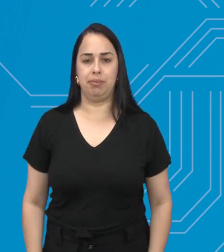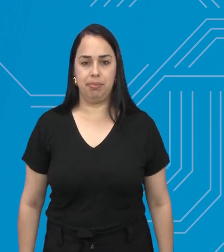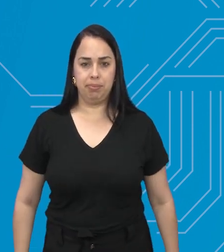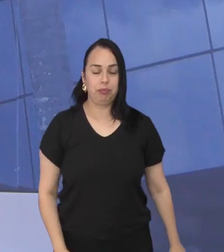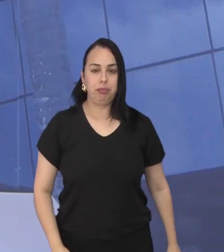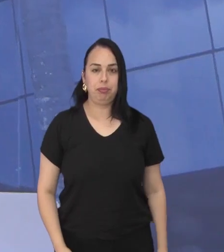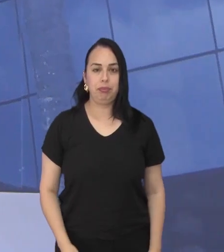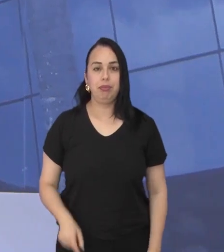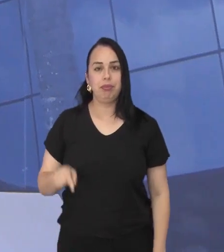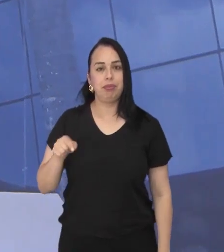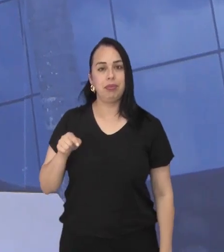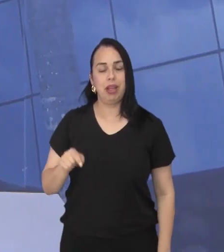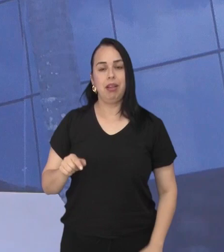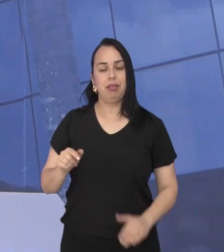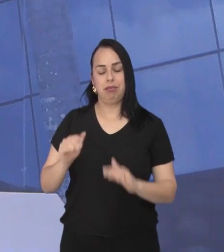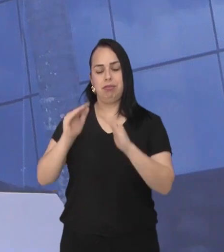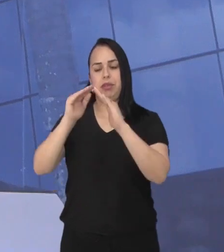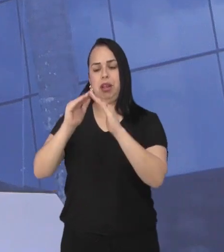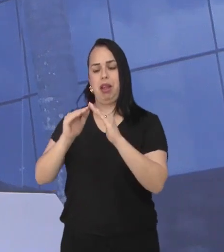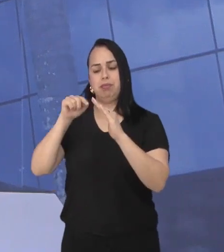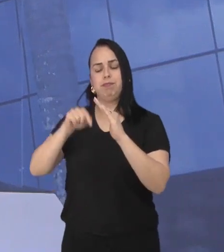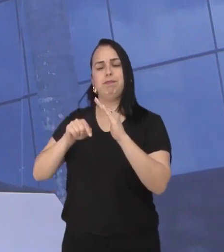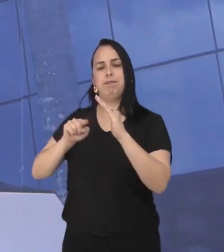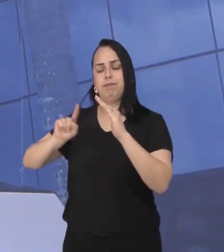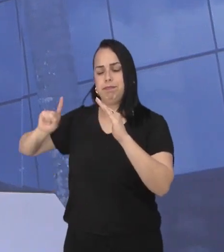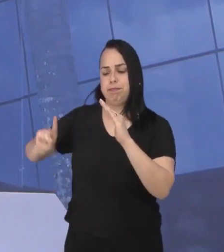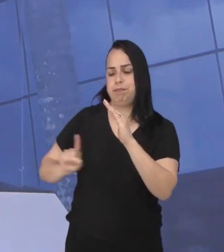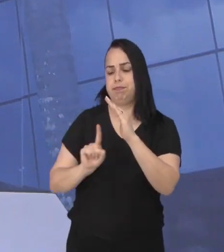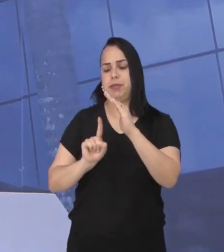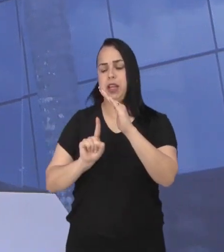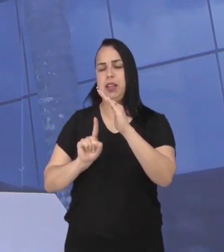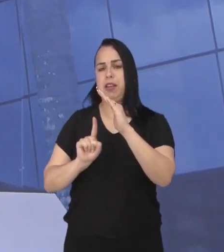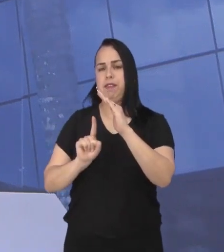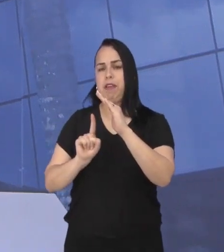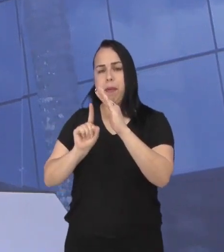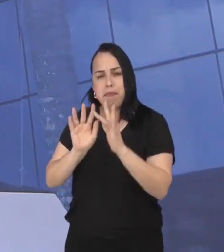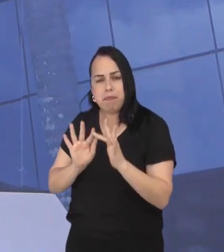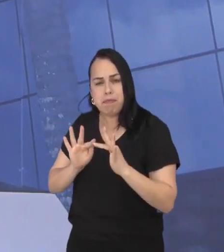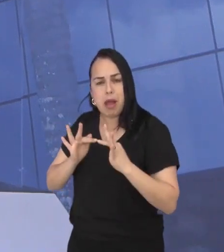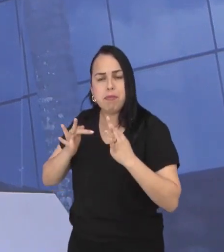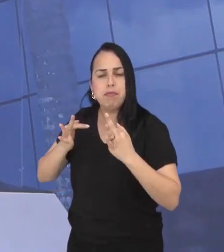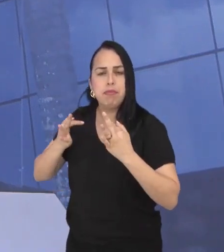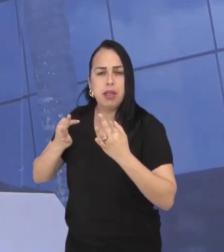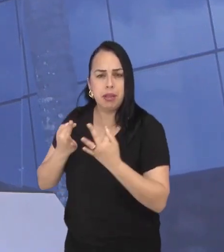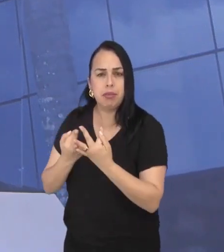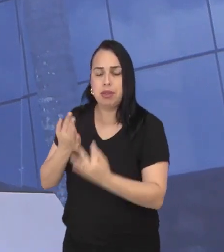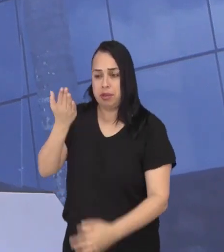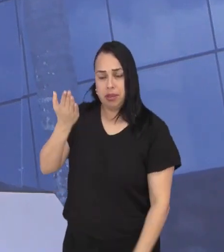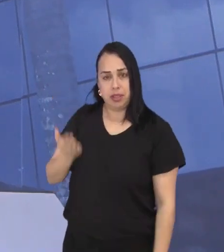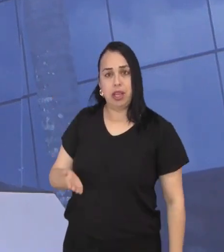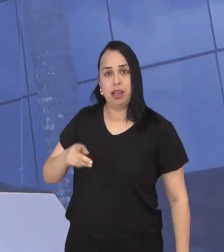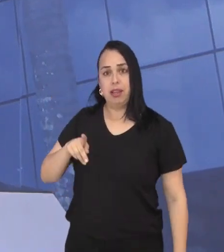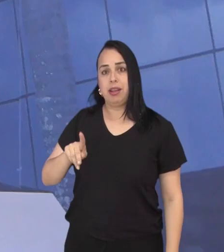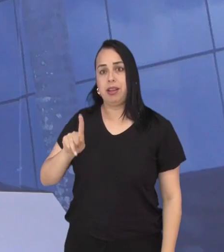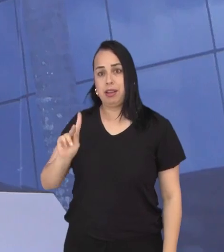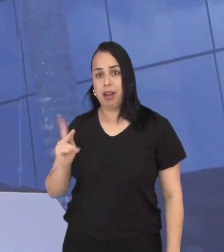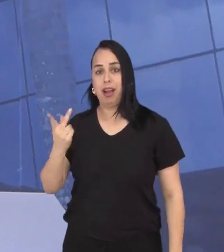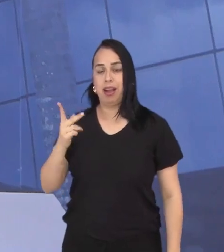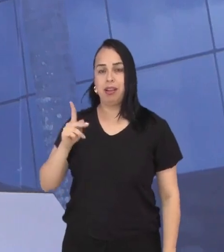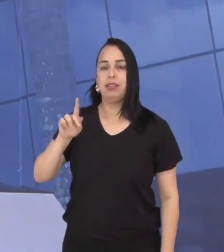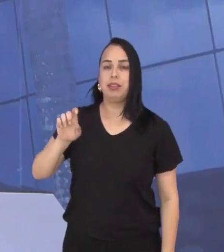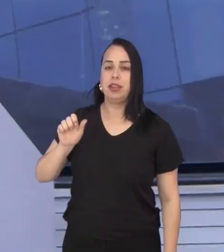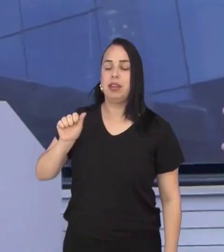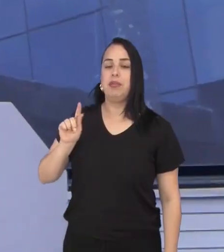cidade. Lar é onde criamos raízes. Essa frase pode ser muito bem aplicada a Khaled Mohamed